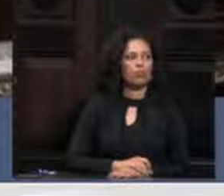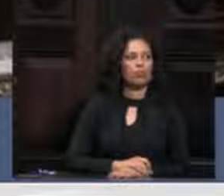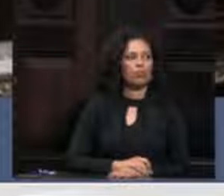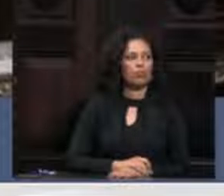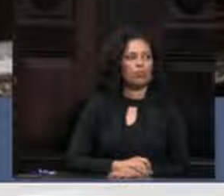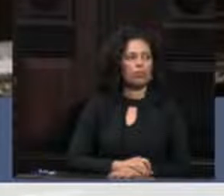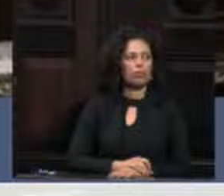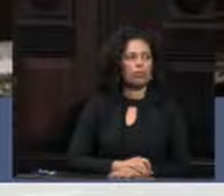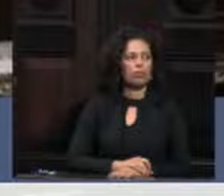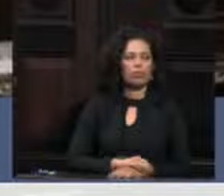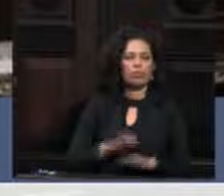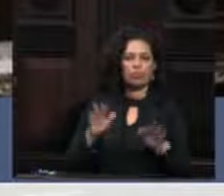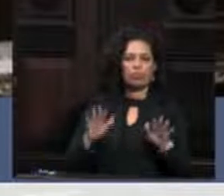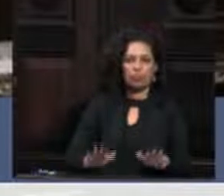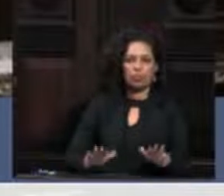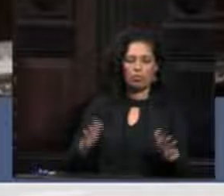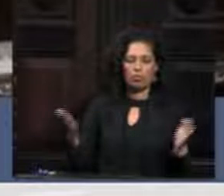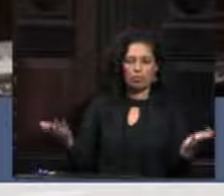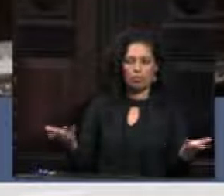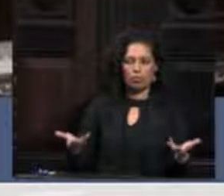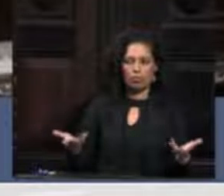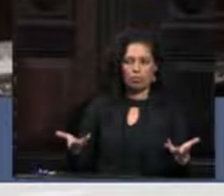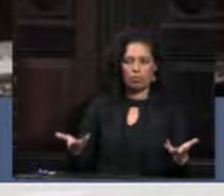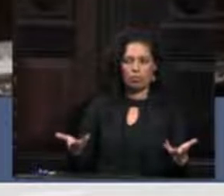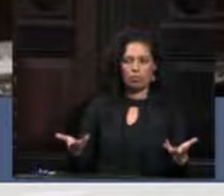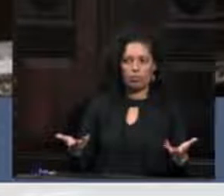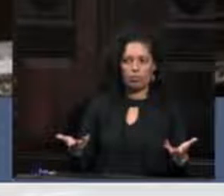estamos, senhor presidente,